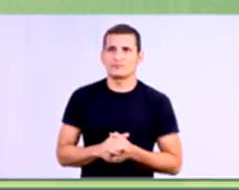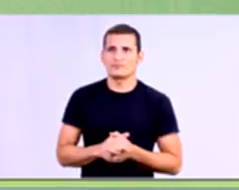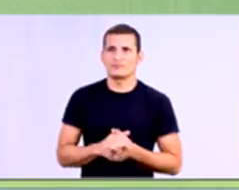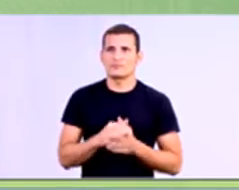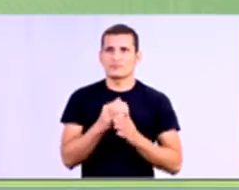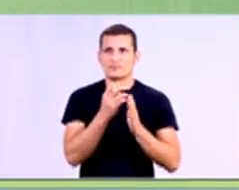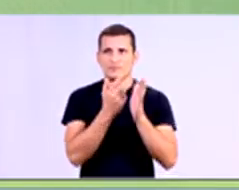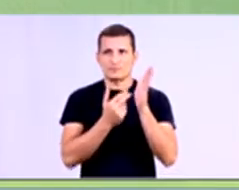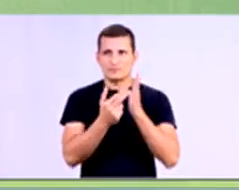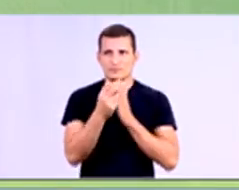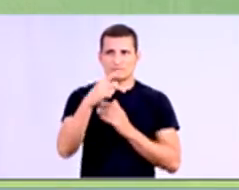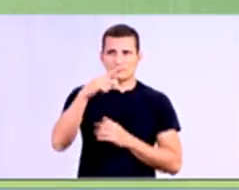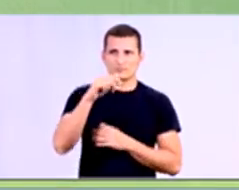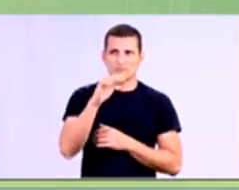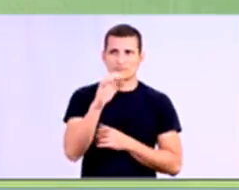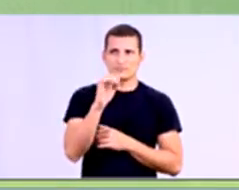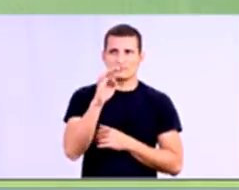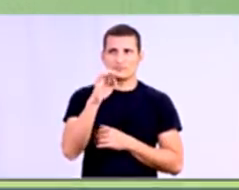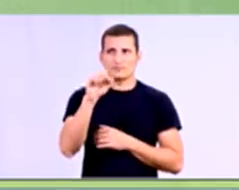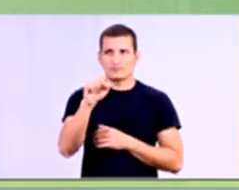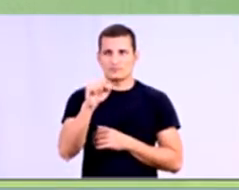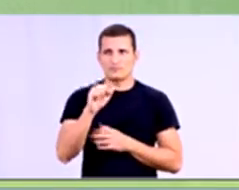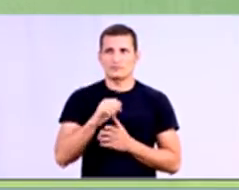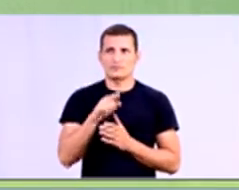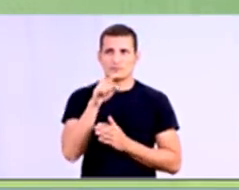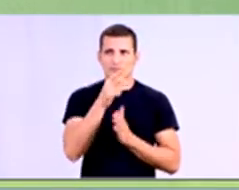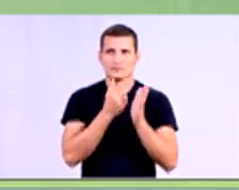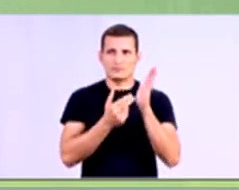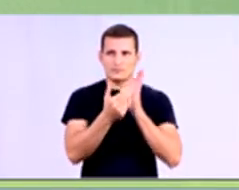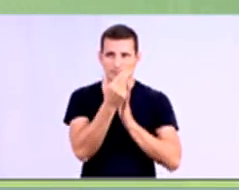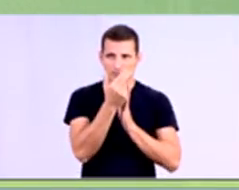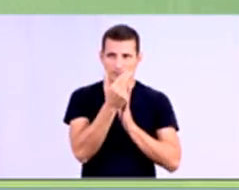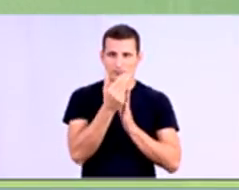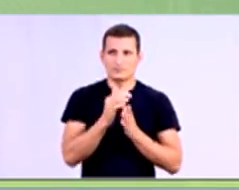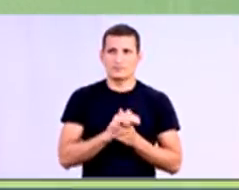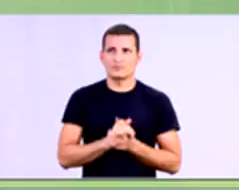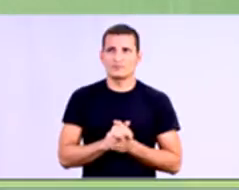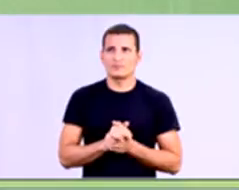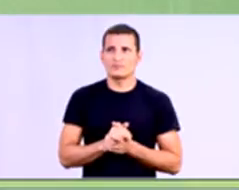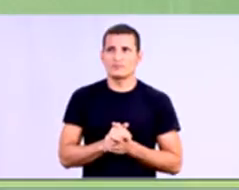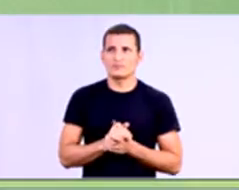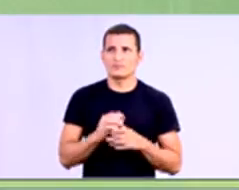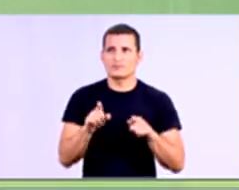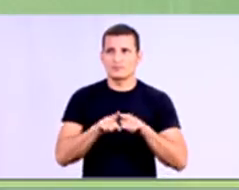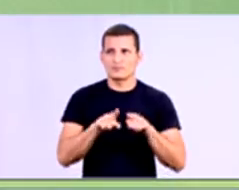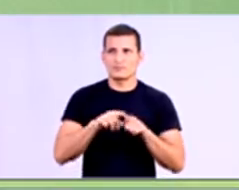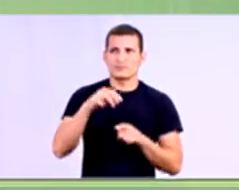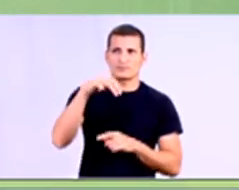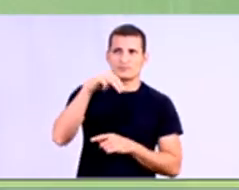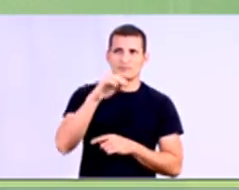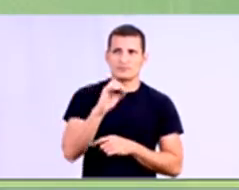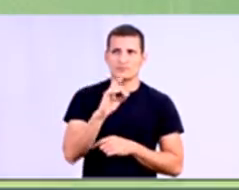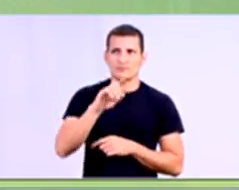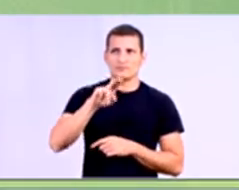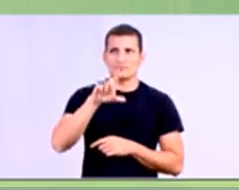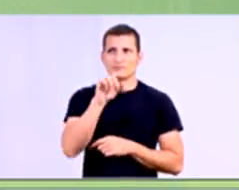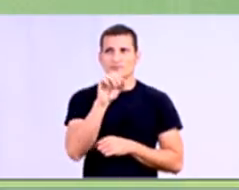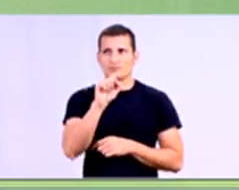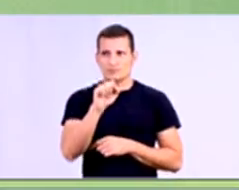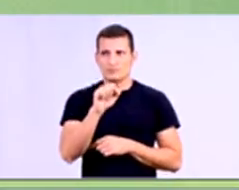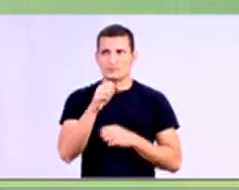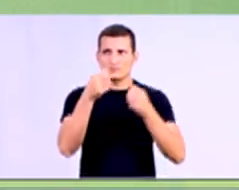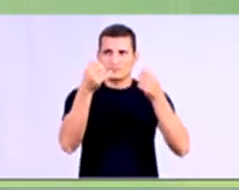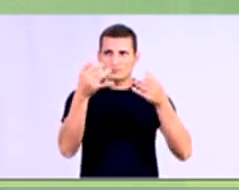Diagrama de pacotes. Esse diagrama, também chamado diagrama de módulos,